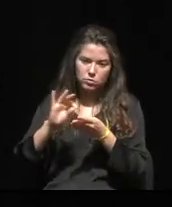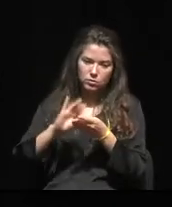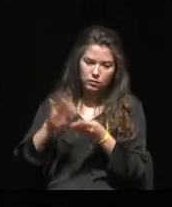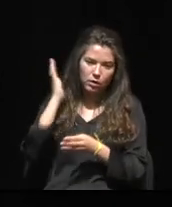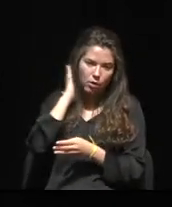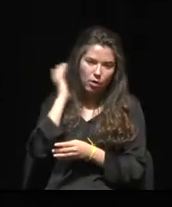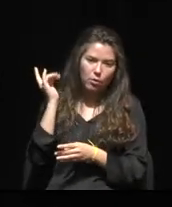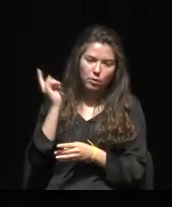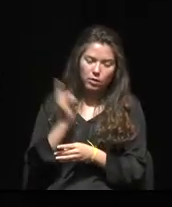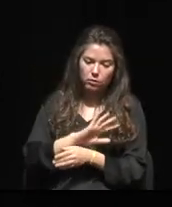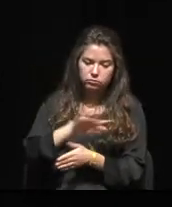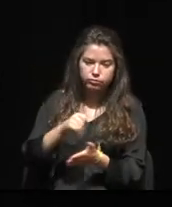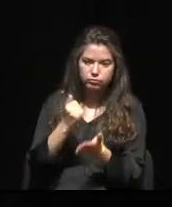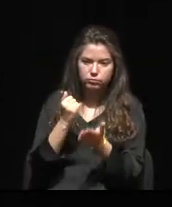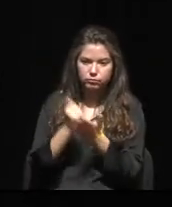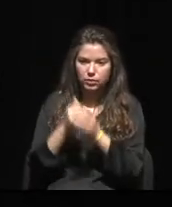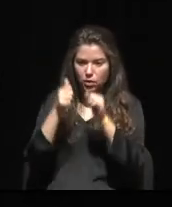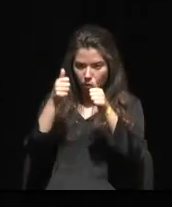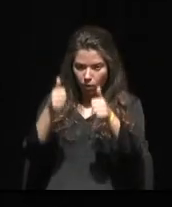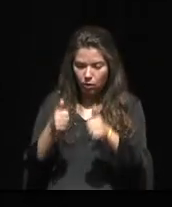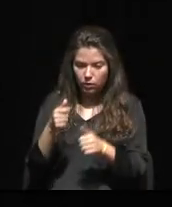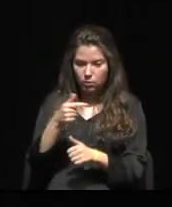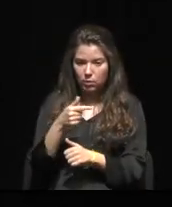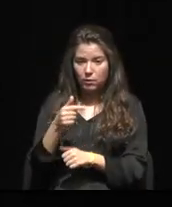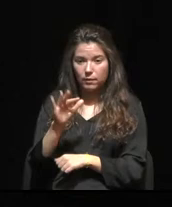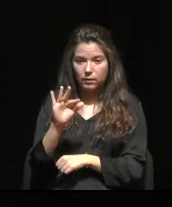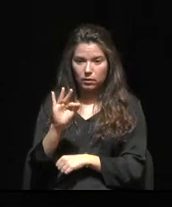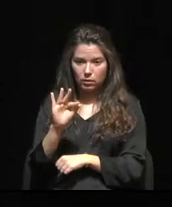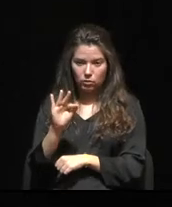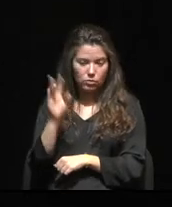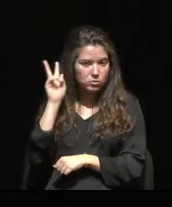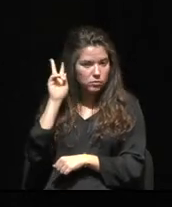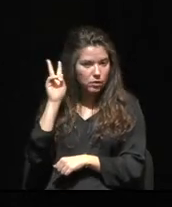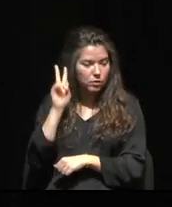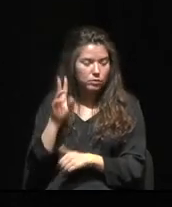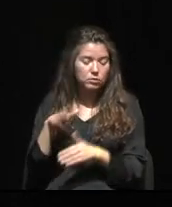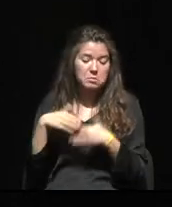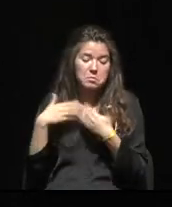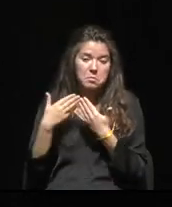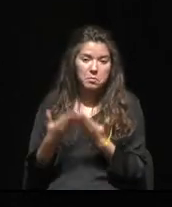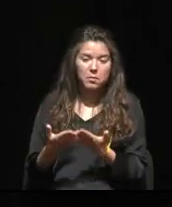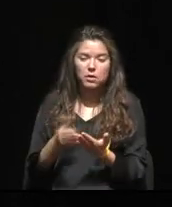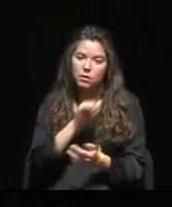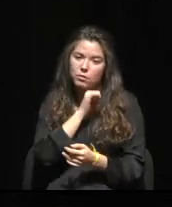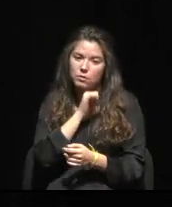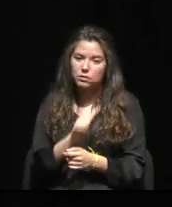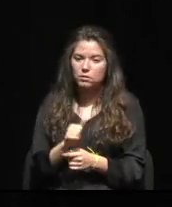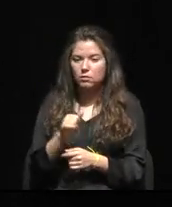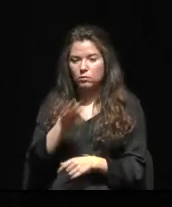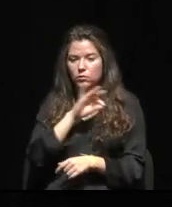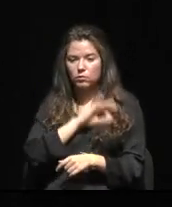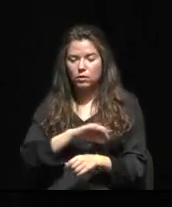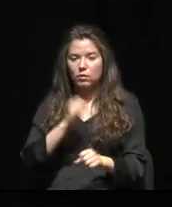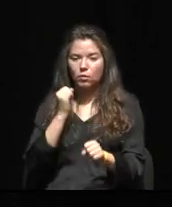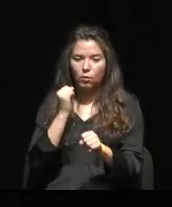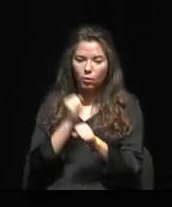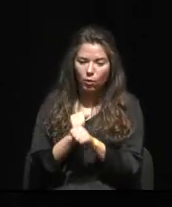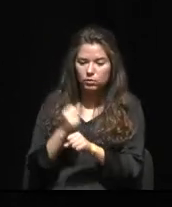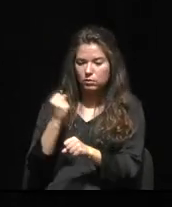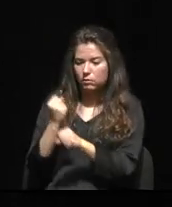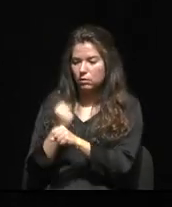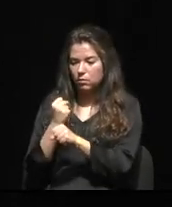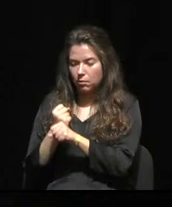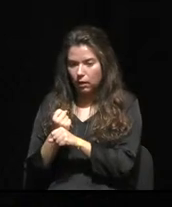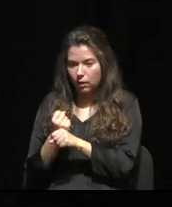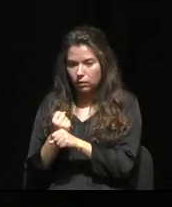Obrigatoriamente concluída com a classificação mimica de 14 valores não sendo permitido que outros profissionais de outras carreiras